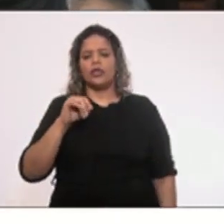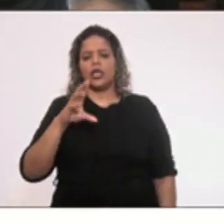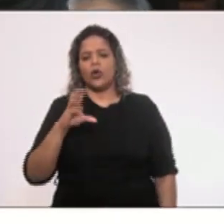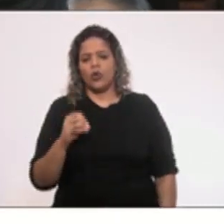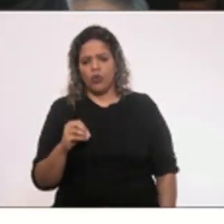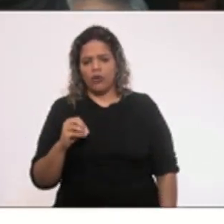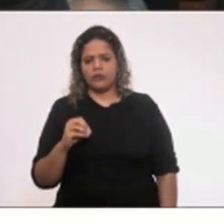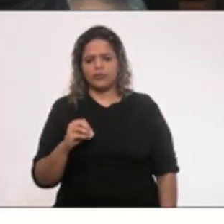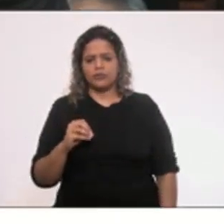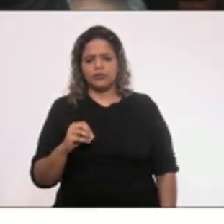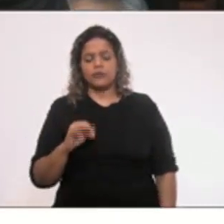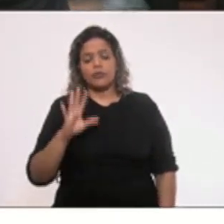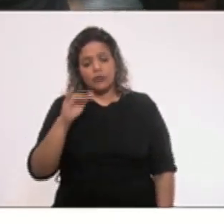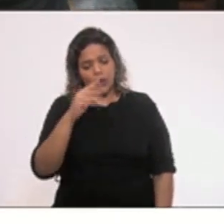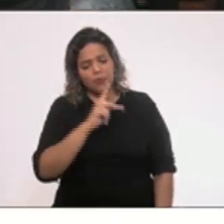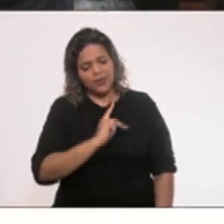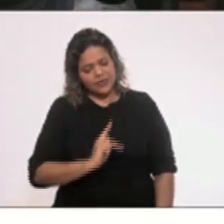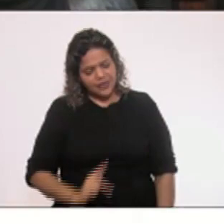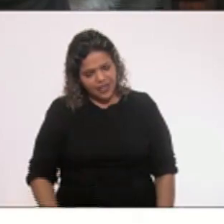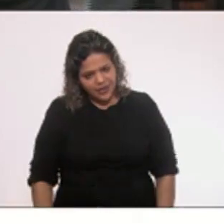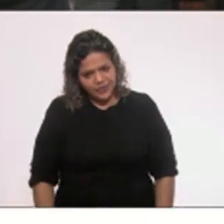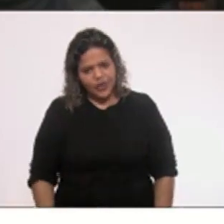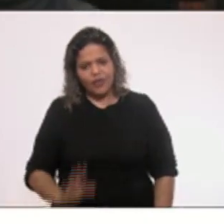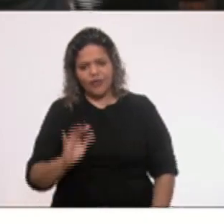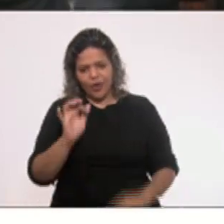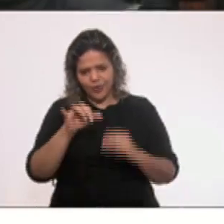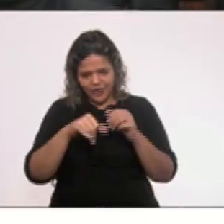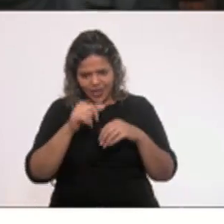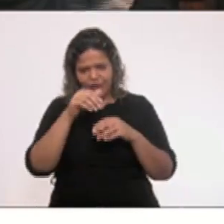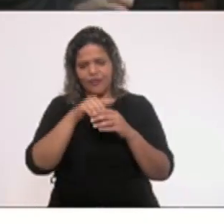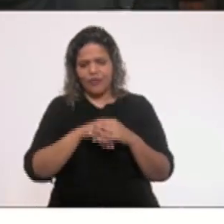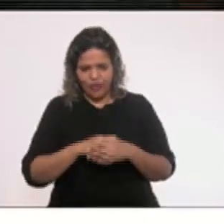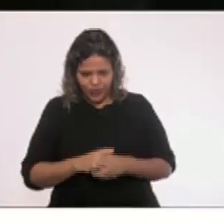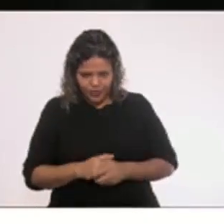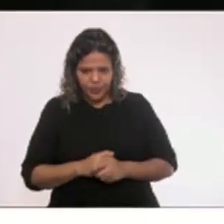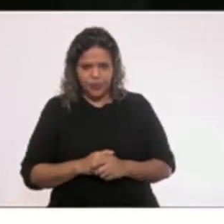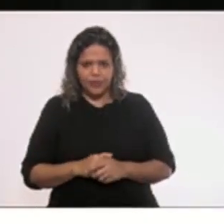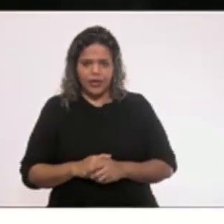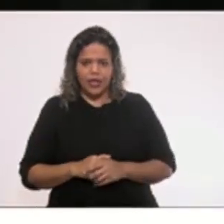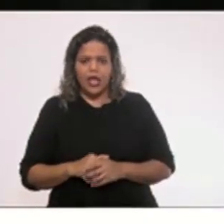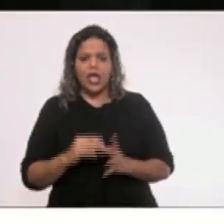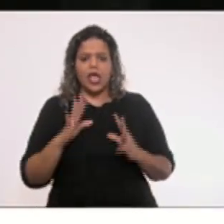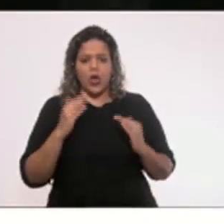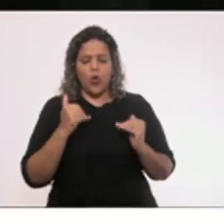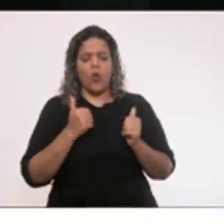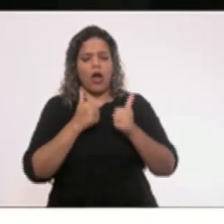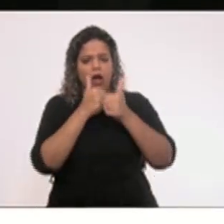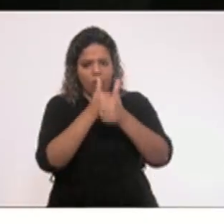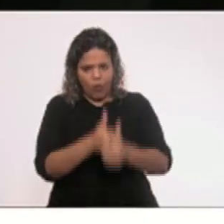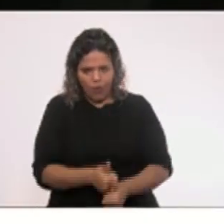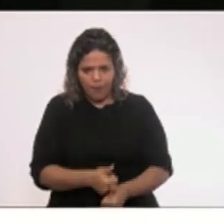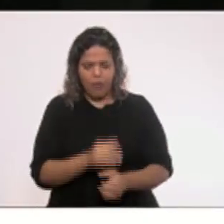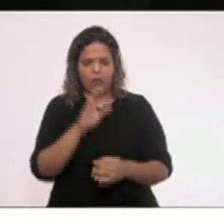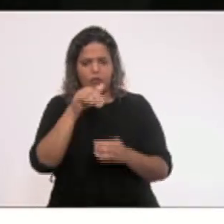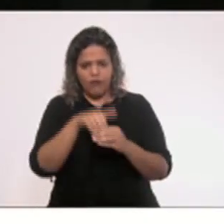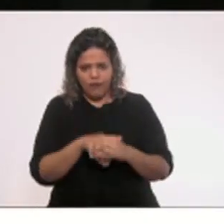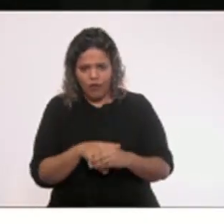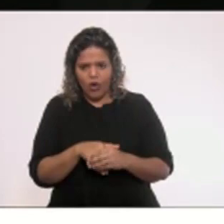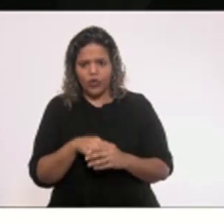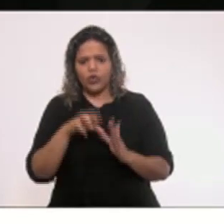supressivo ao artigo 2º. Senhor presidente, eu vou alterar o voto. Eu entendi, Vossa Excelência. Eu acompanho o voto